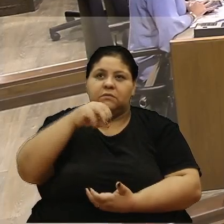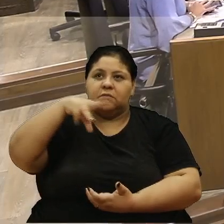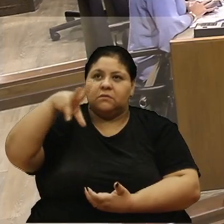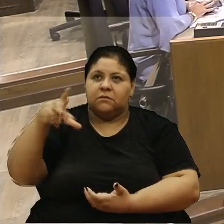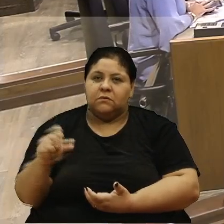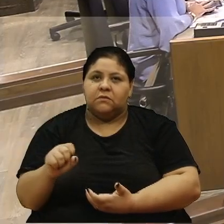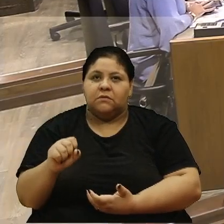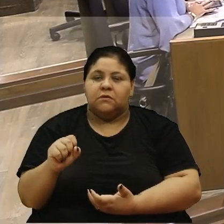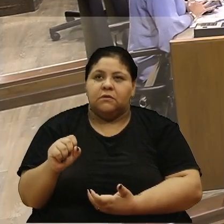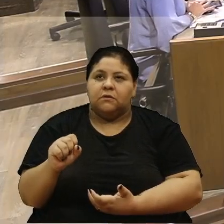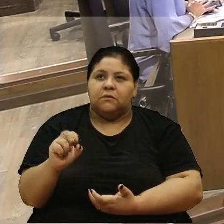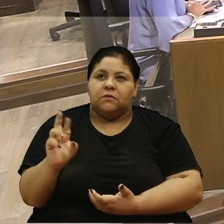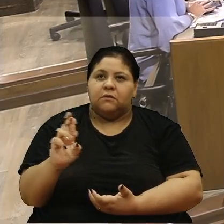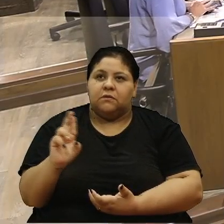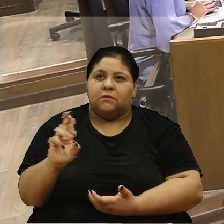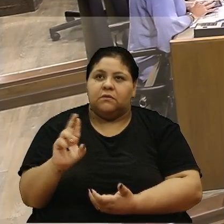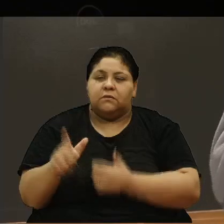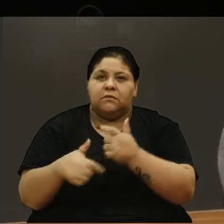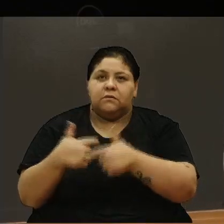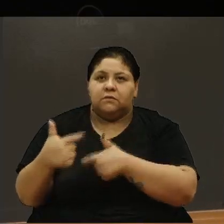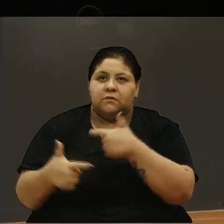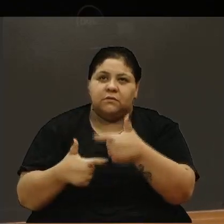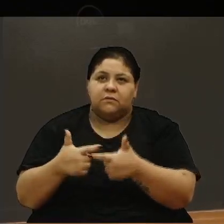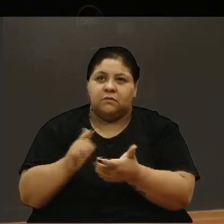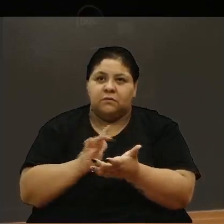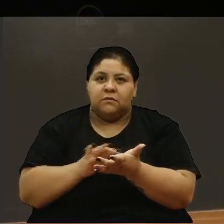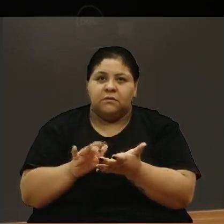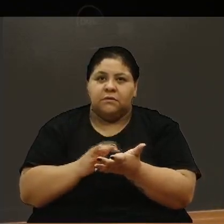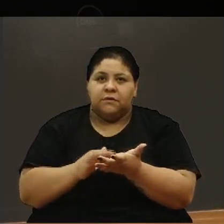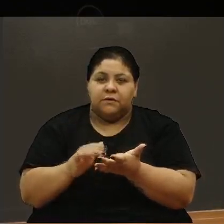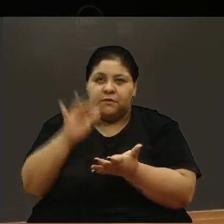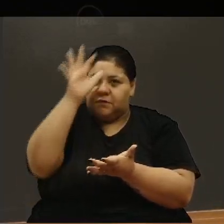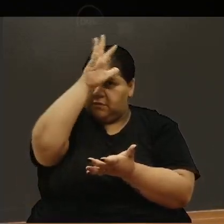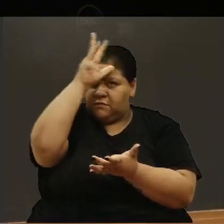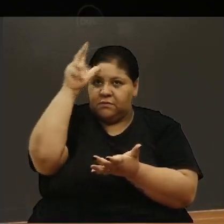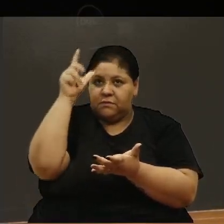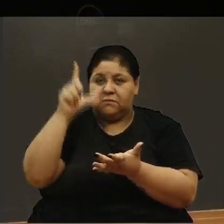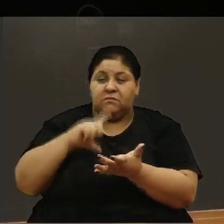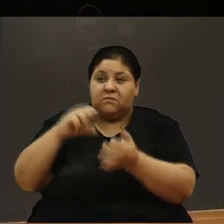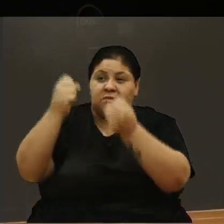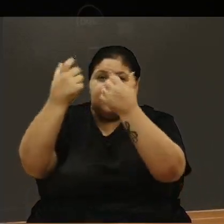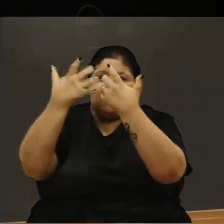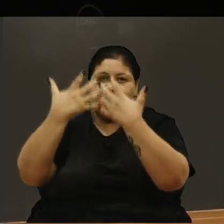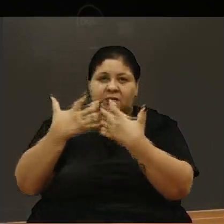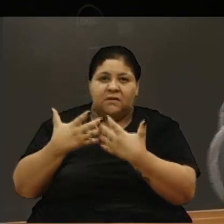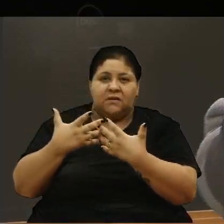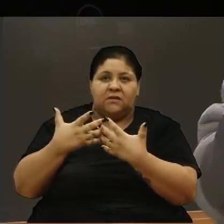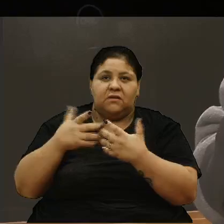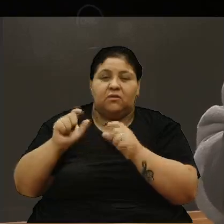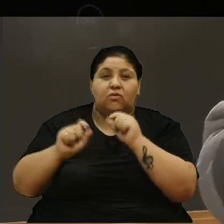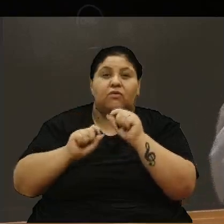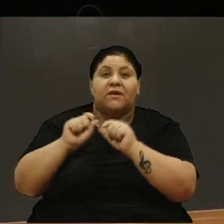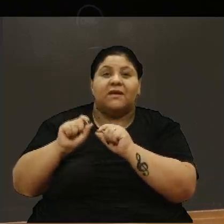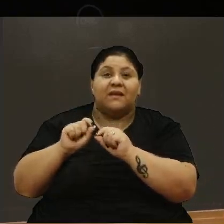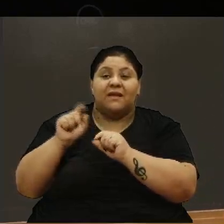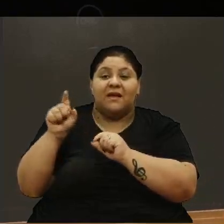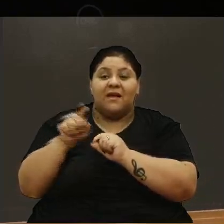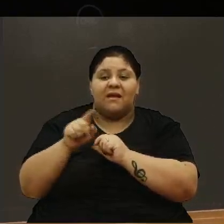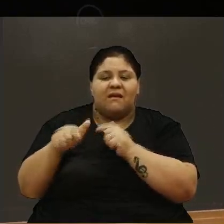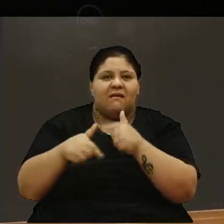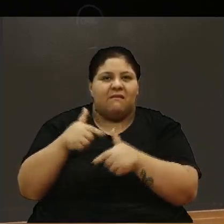milhões de reais em serviços digitais ao município. Não há discriminação de que serviços digitais são esses,